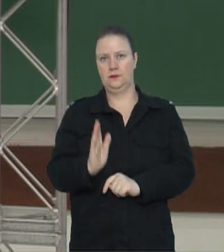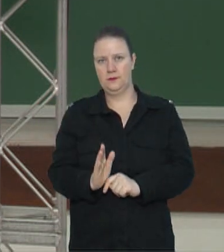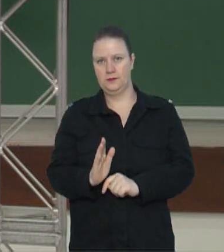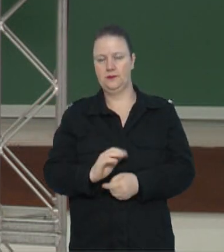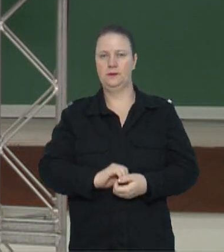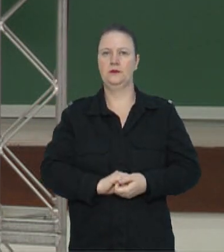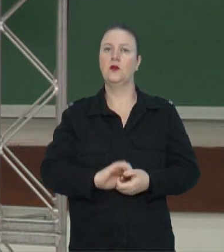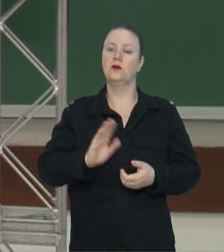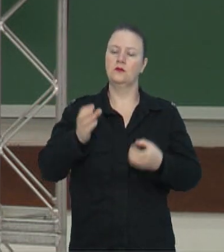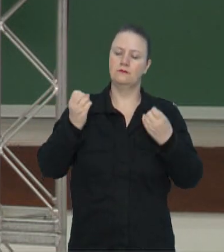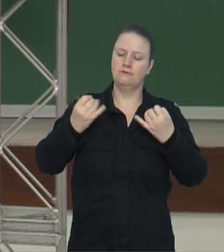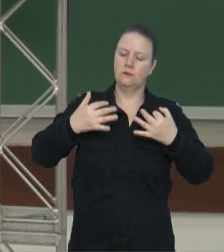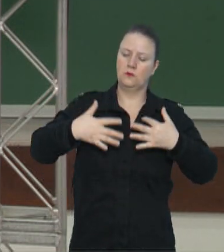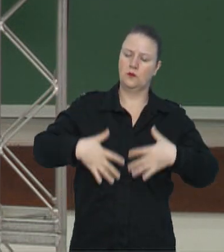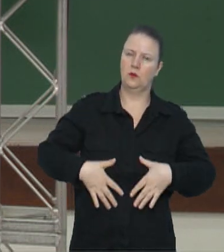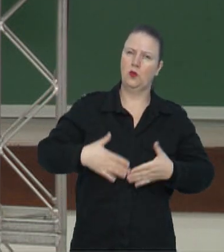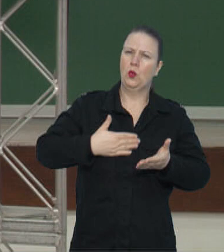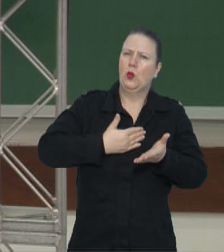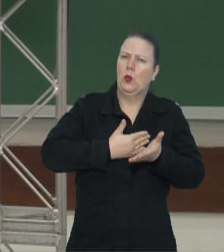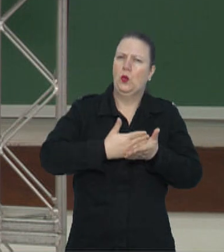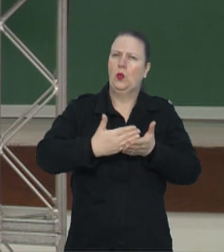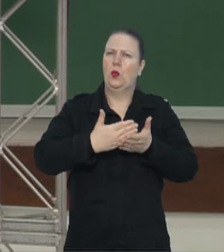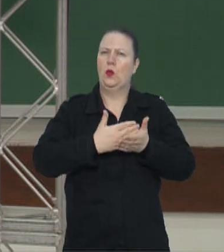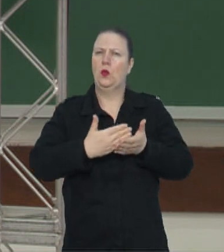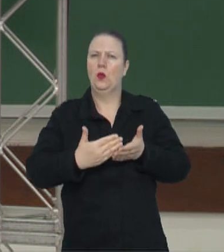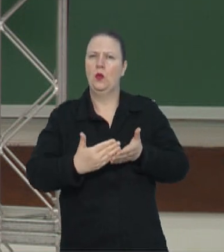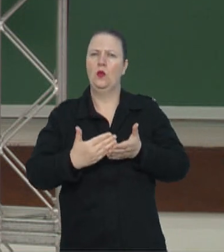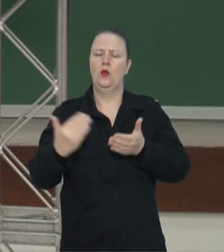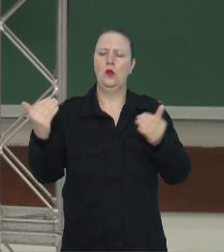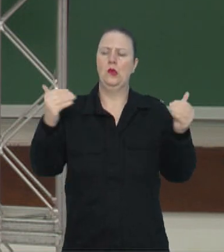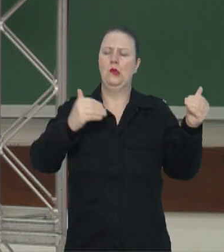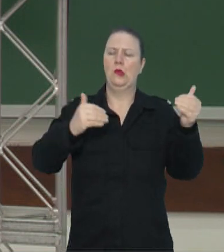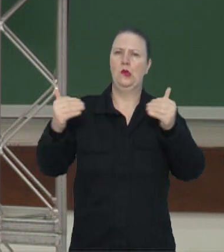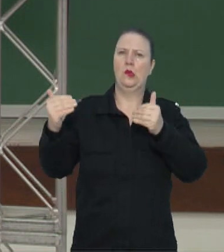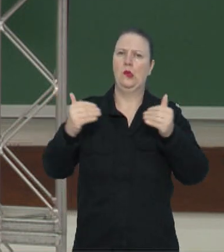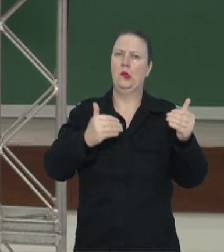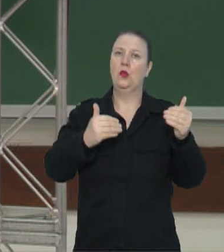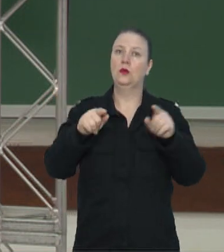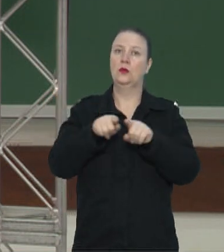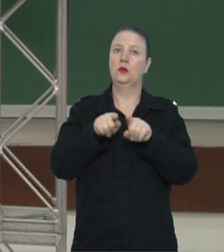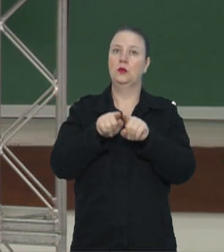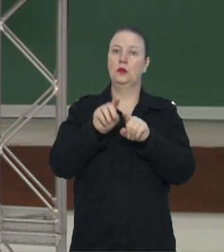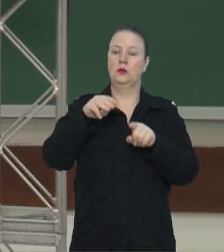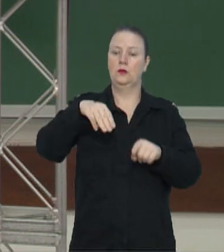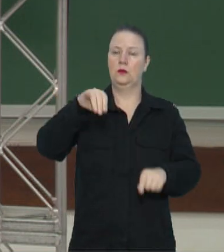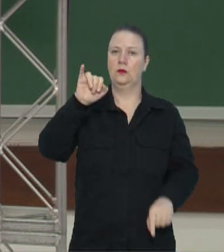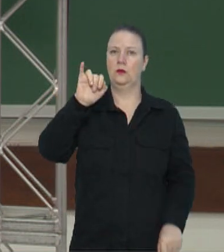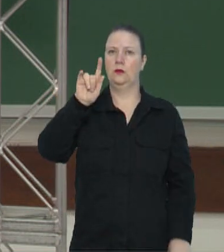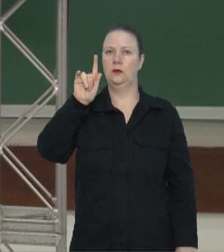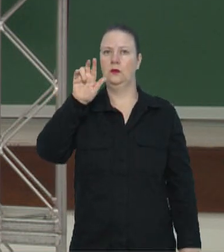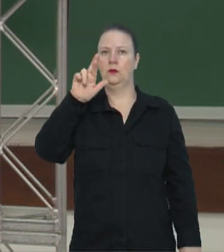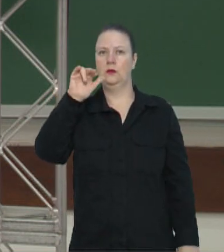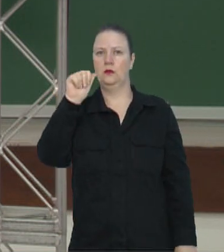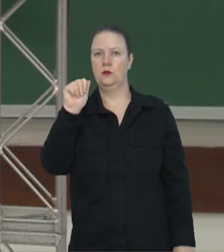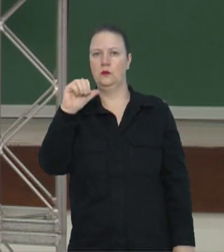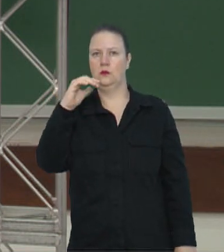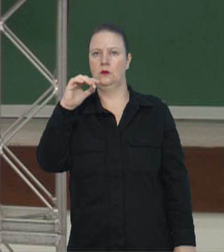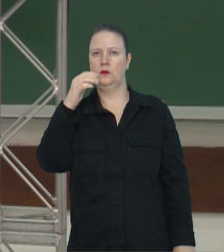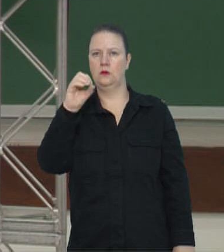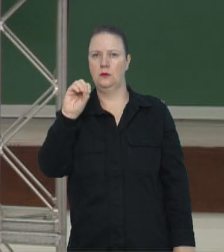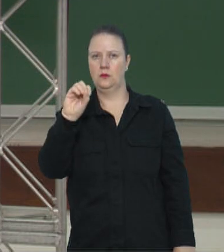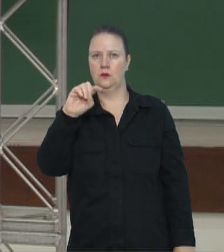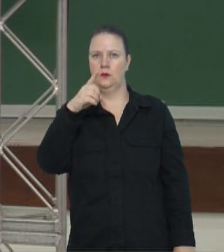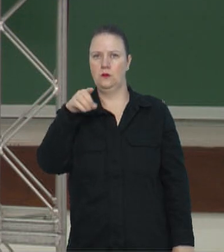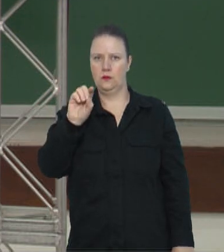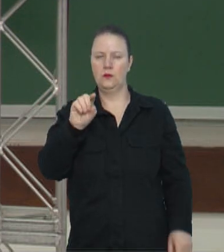lá o início, as migrações internas, externas, as aulas passadas, e agora a gente vai dar continuidade para entender